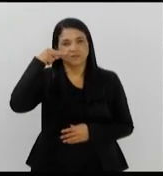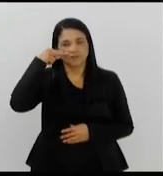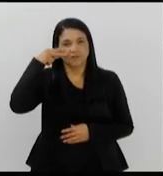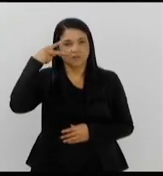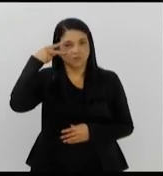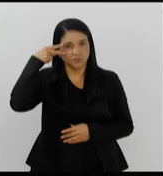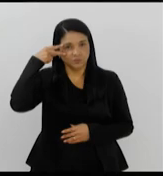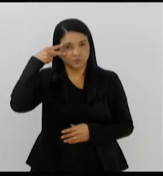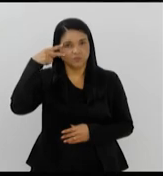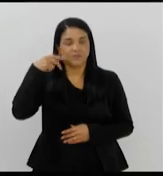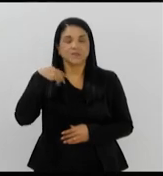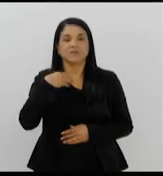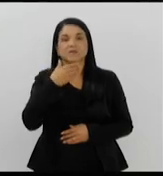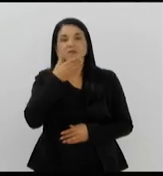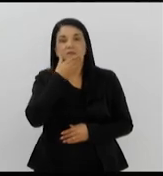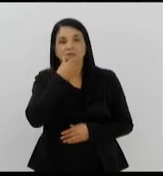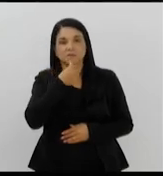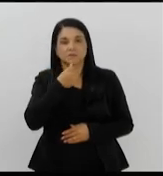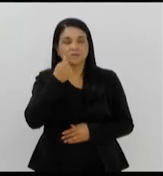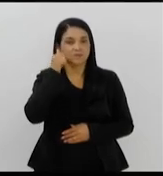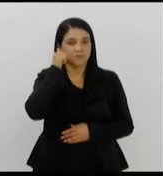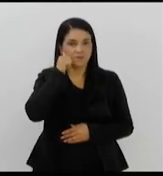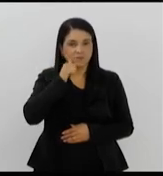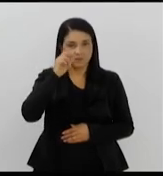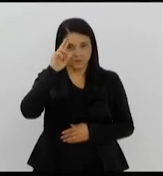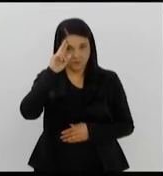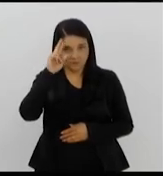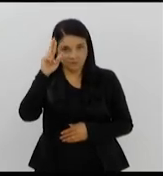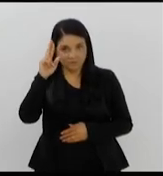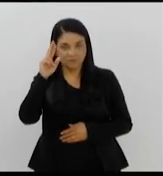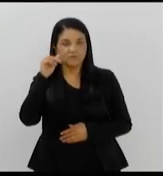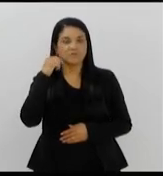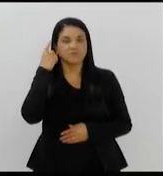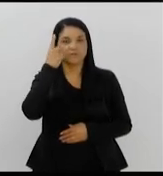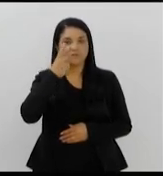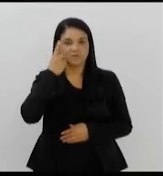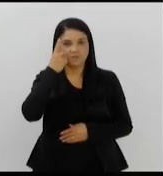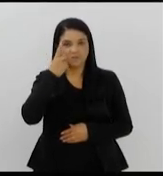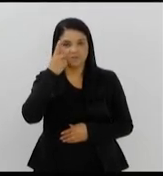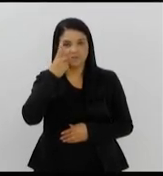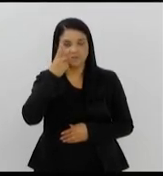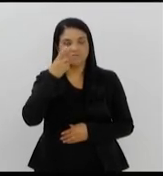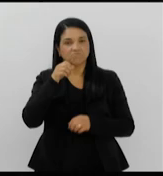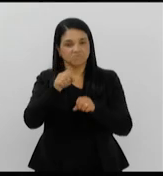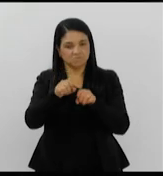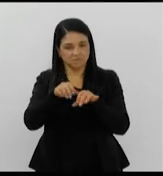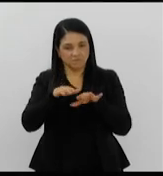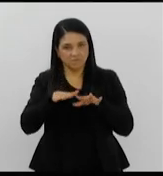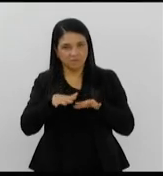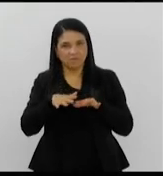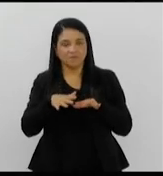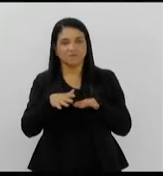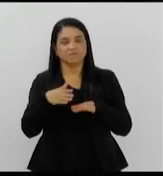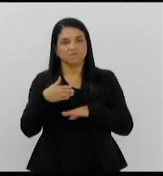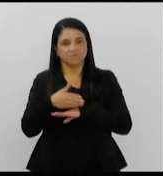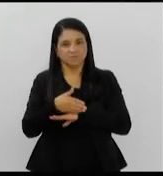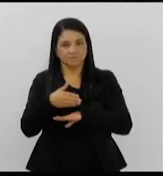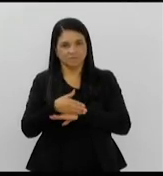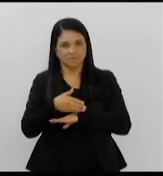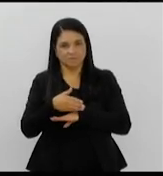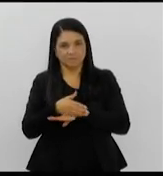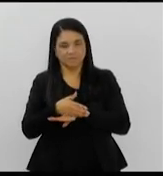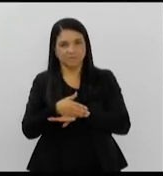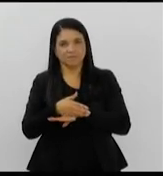senhoras e senhores deputados que ainda estão em plenário,